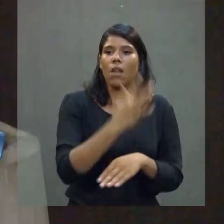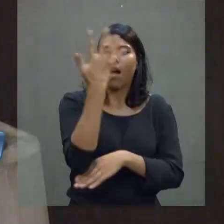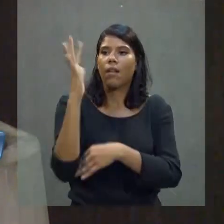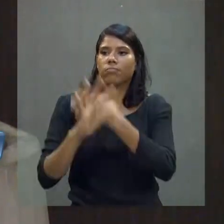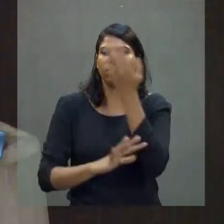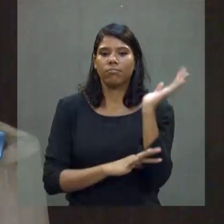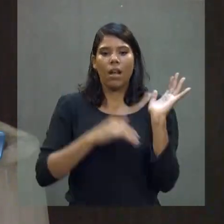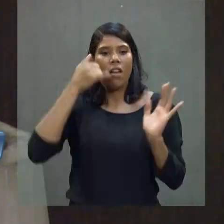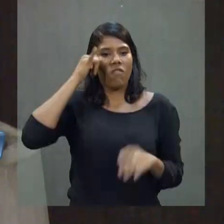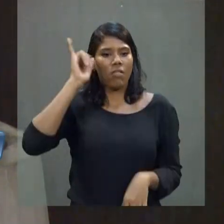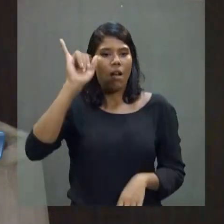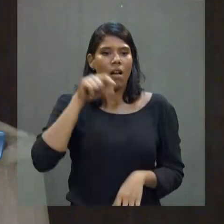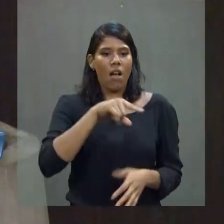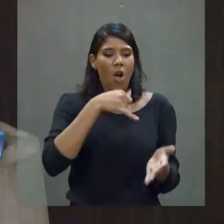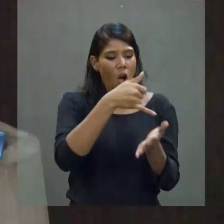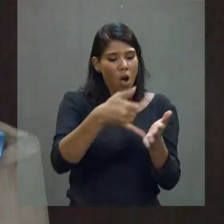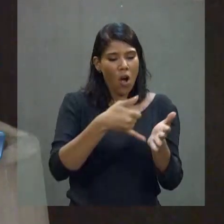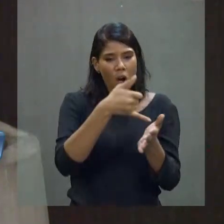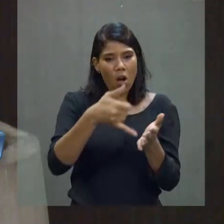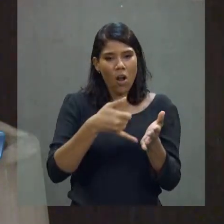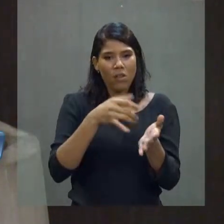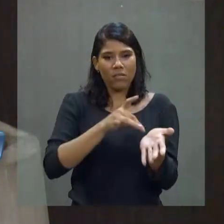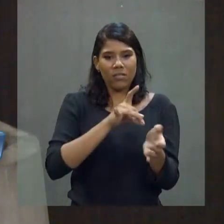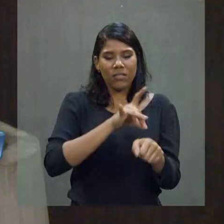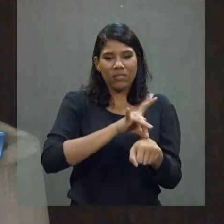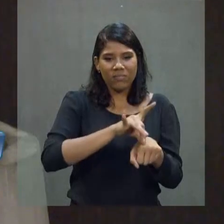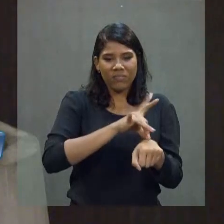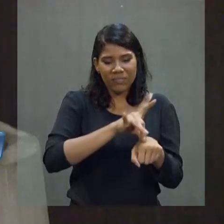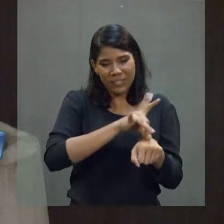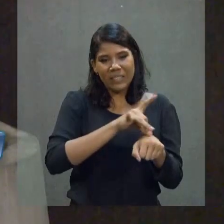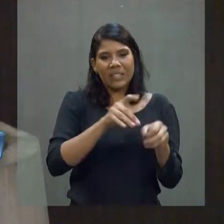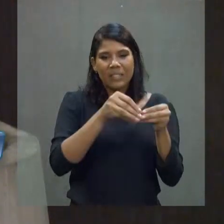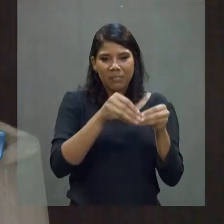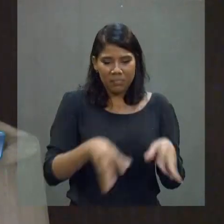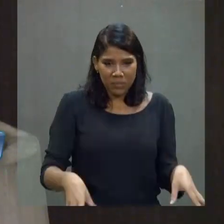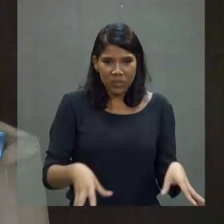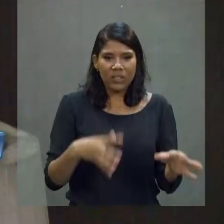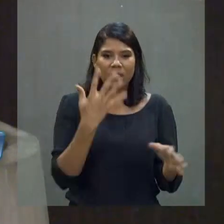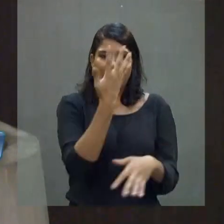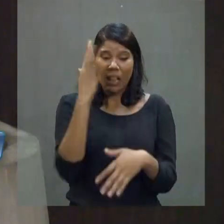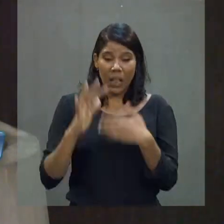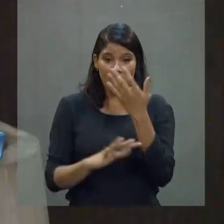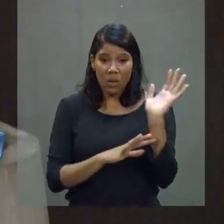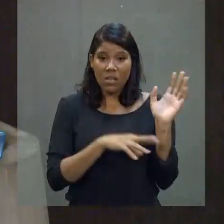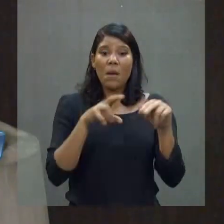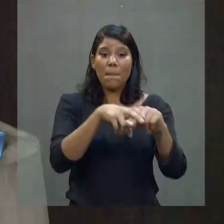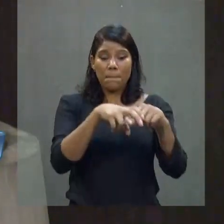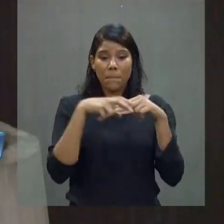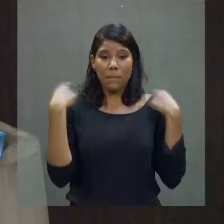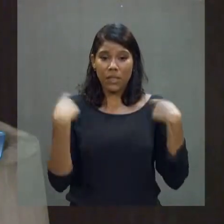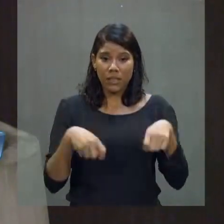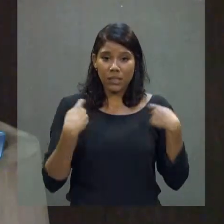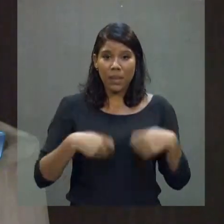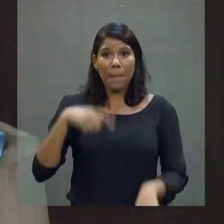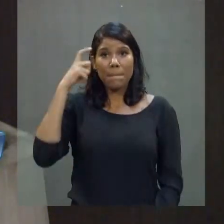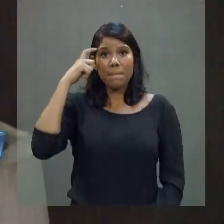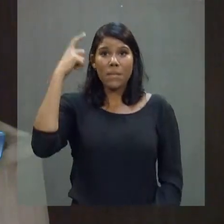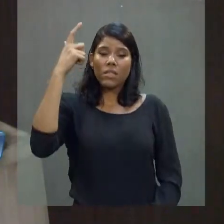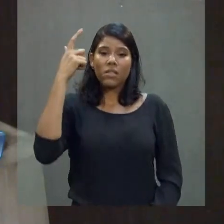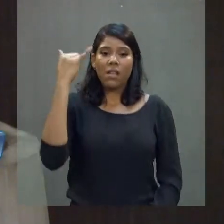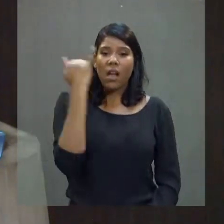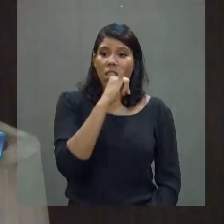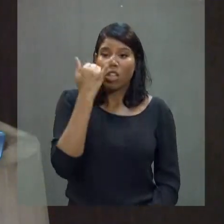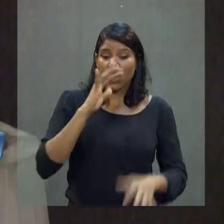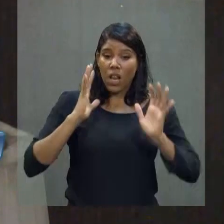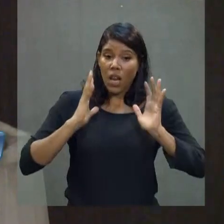Superar a dependência dos combustíveis fósseis em razão da emergência climática, das mudanças climáticas, pensar a energia limpa,